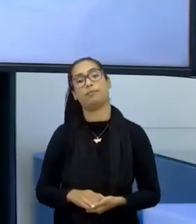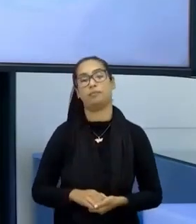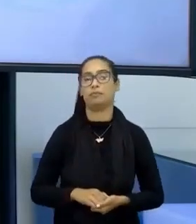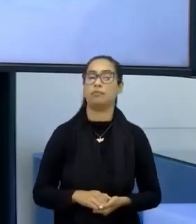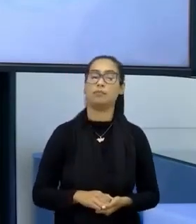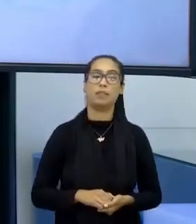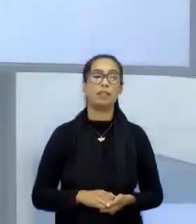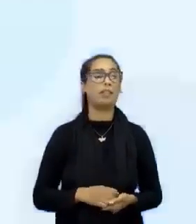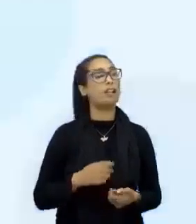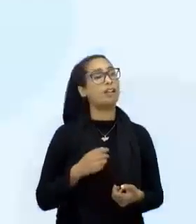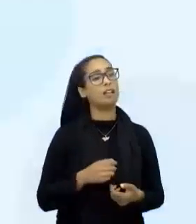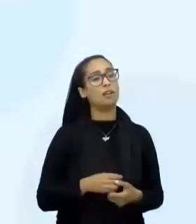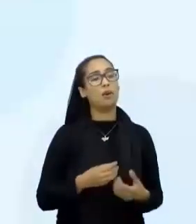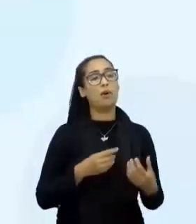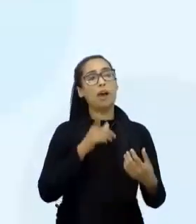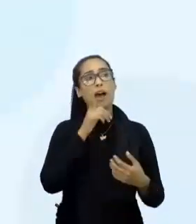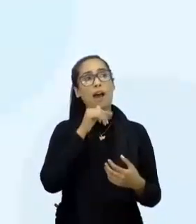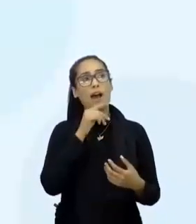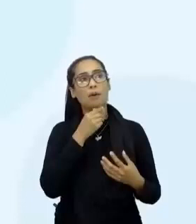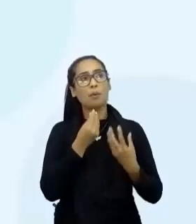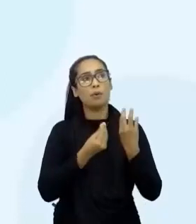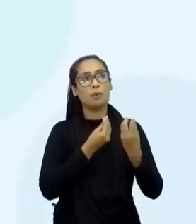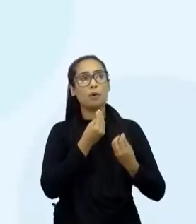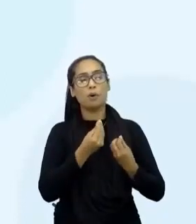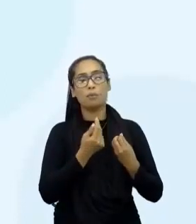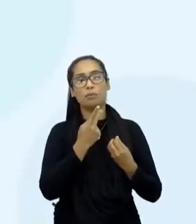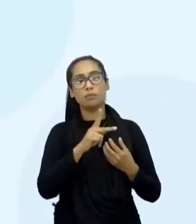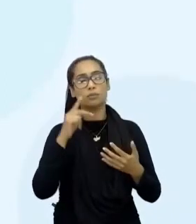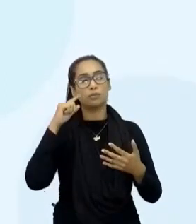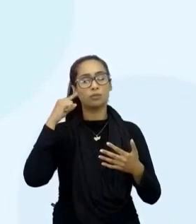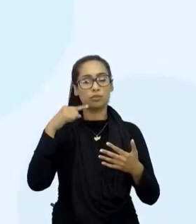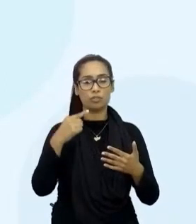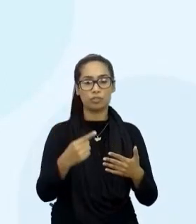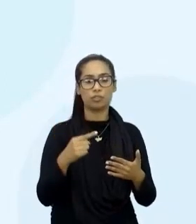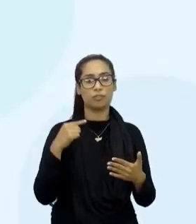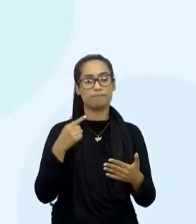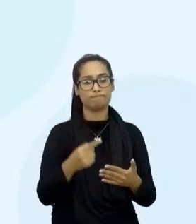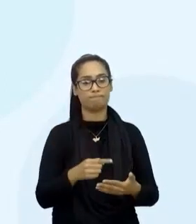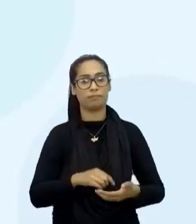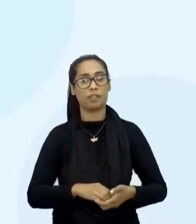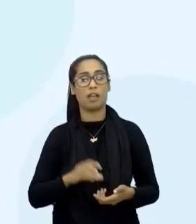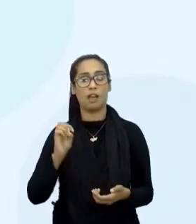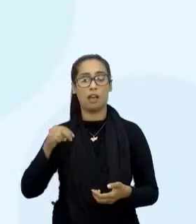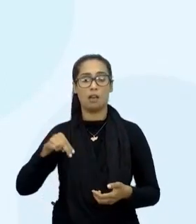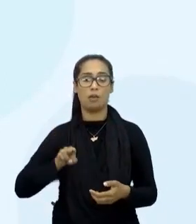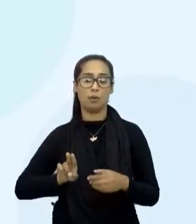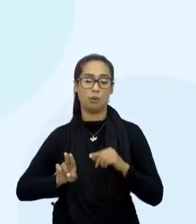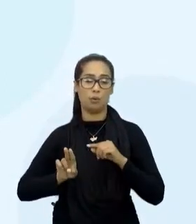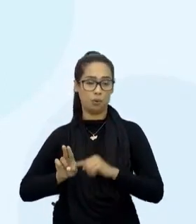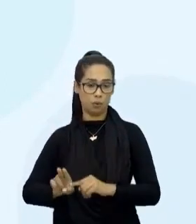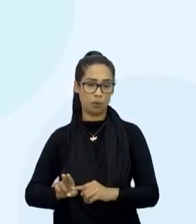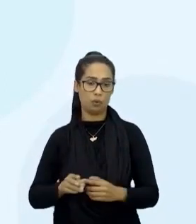seu consumo diário de água? Então, de acordo com a ONU, né, a Organização das Nações Unidas, é recomendado